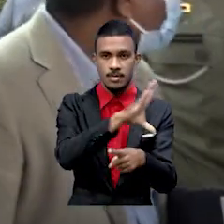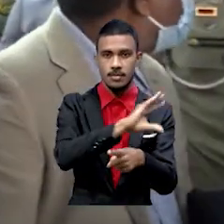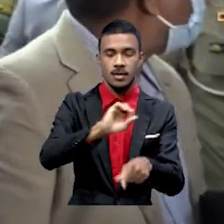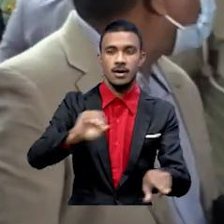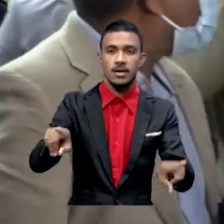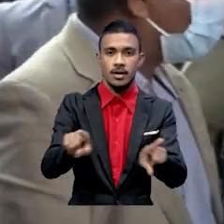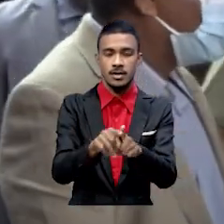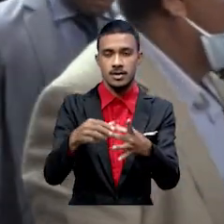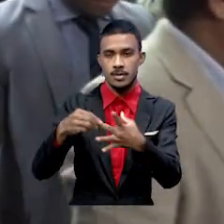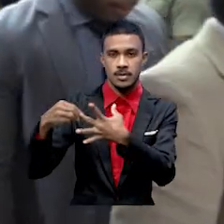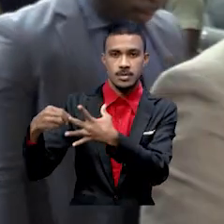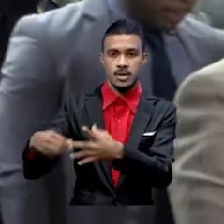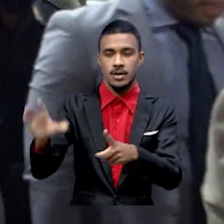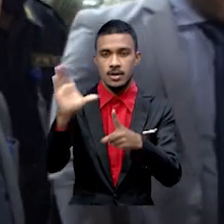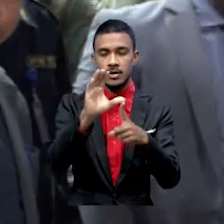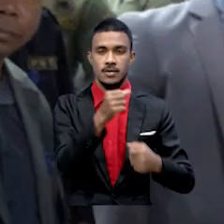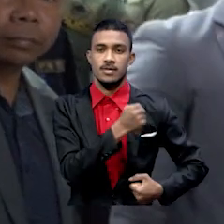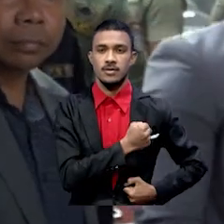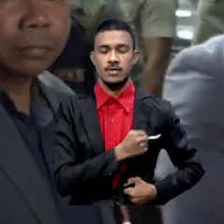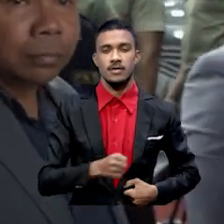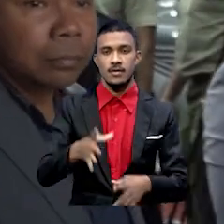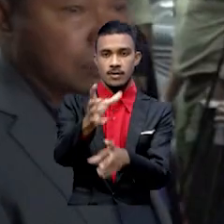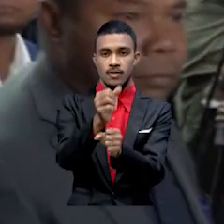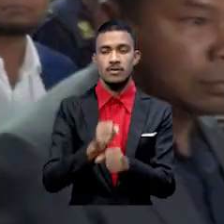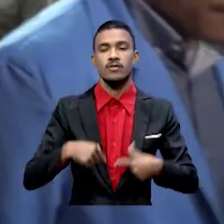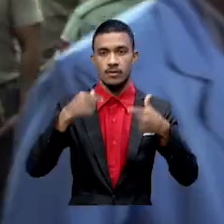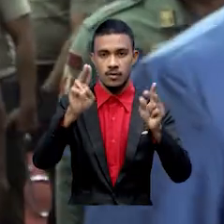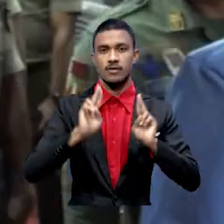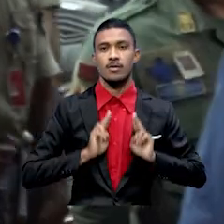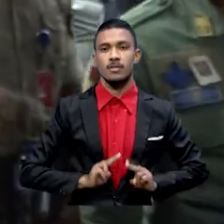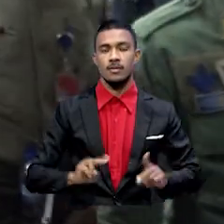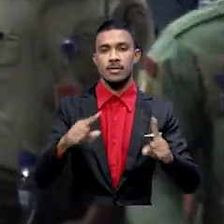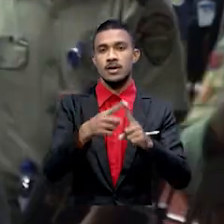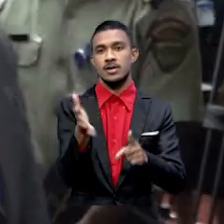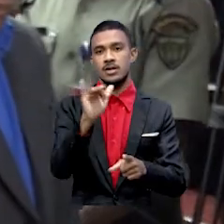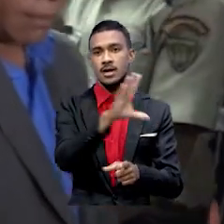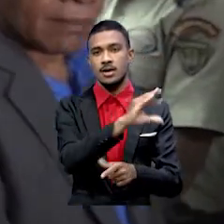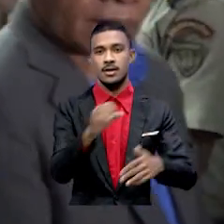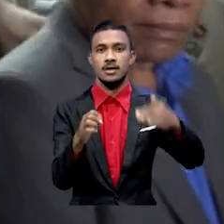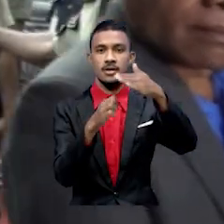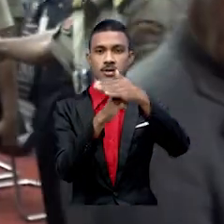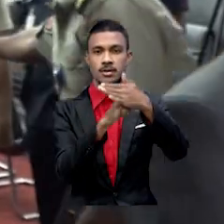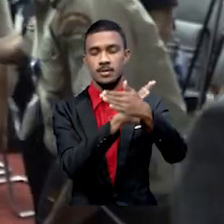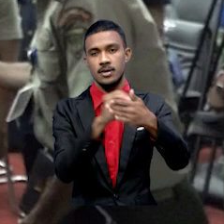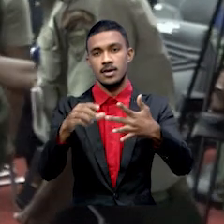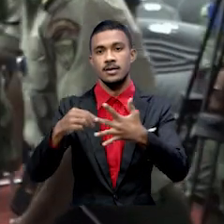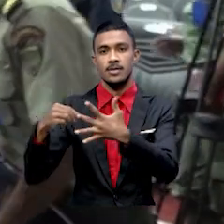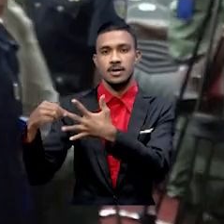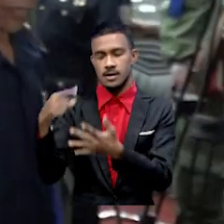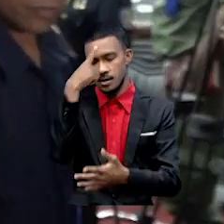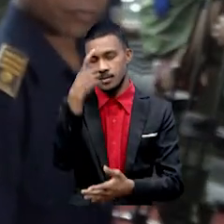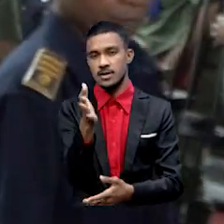presidente da República, como Supremo, também foi ter uniforme ser na baseira. Boa noite, boa noite, operações especiais. Estamos em